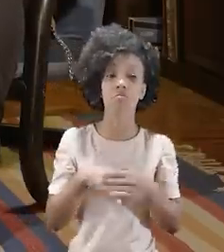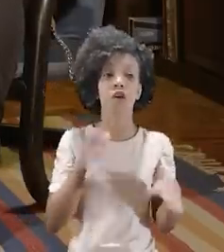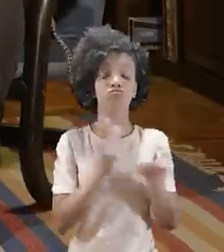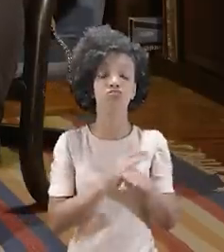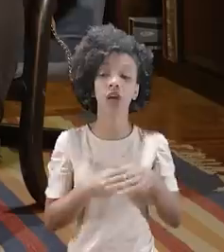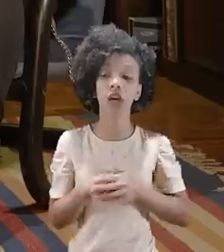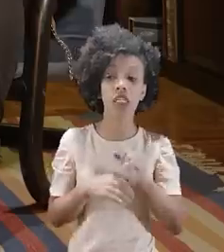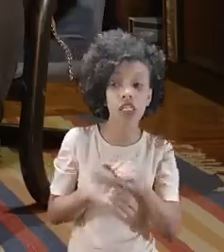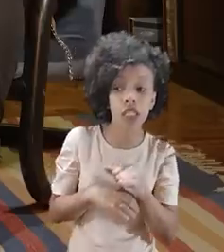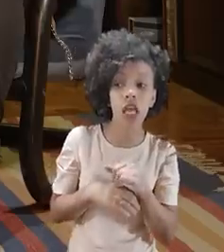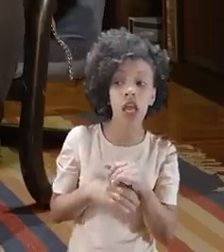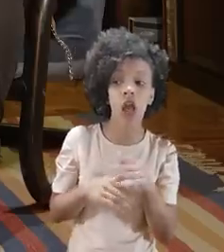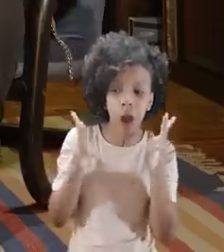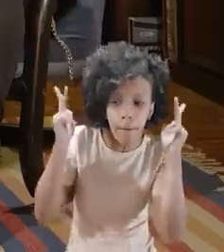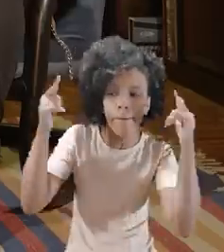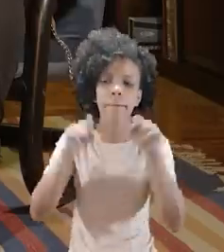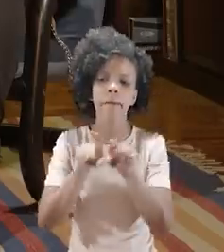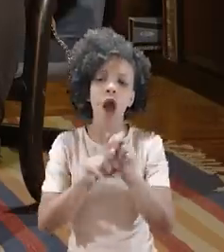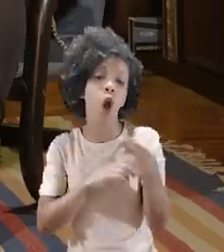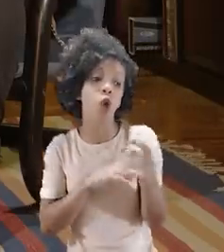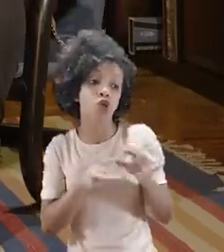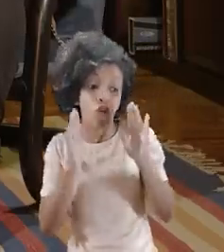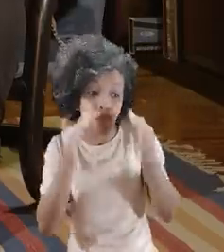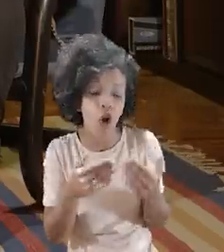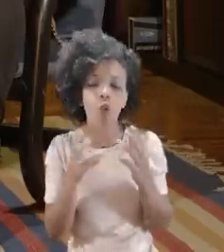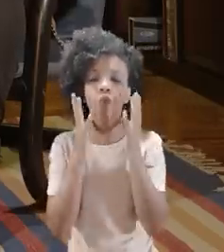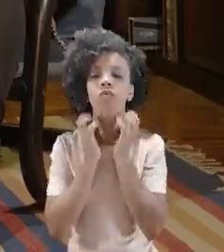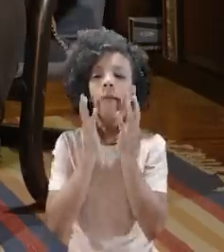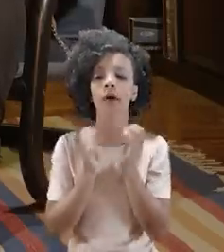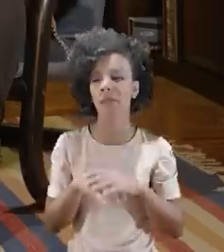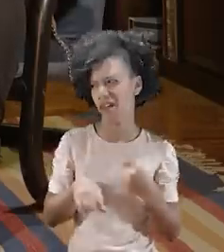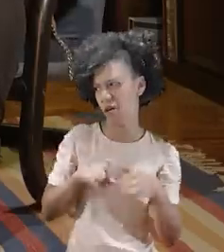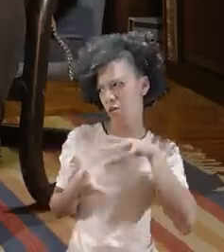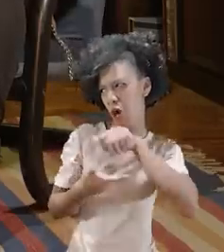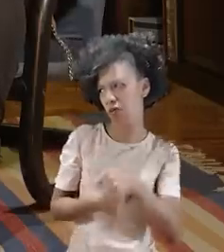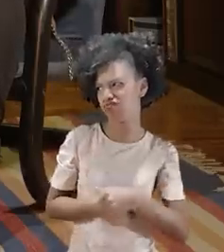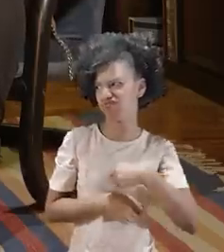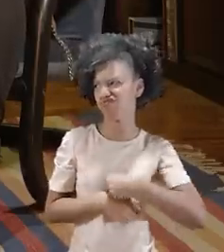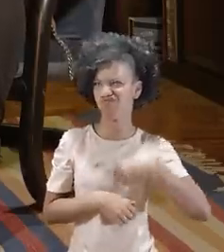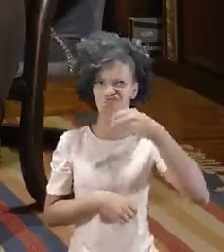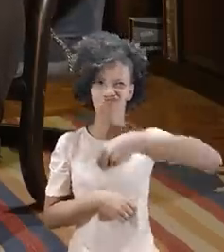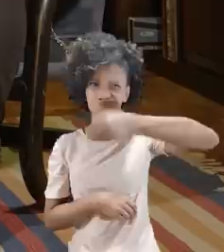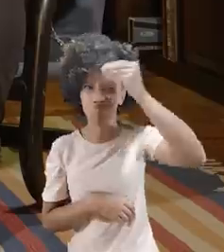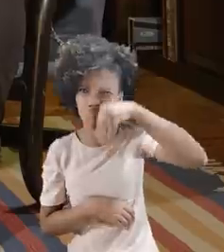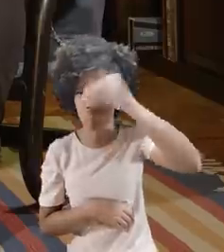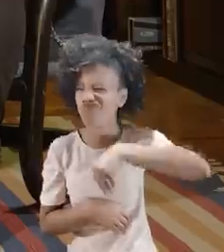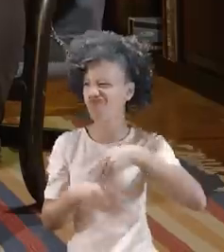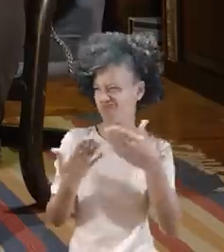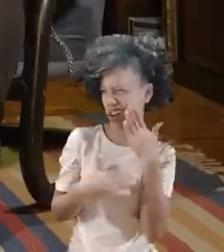pessoal chega no barbeiro e pergunta a gente corta cabelo também mano eu só faz barba tá ligado Porque hoje o mundo tá ignorante as pessoas bom